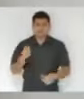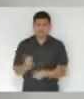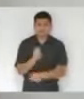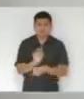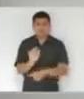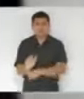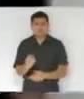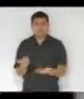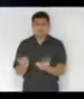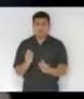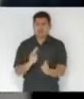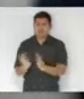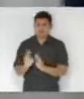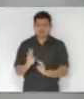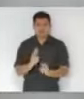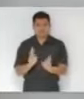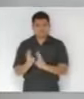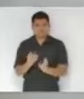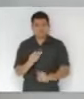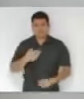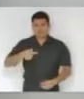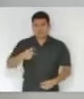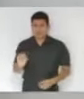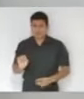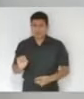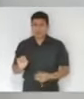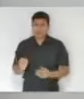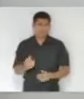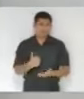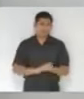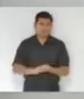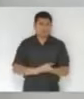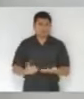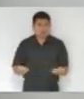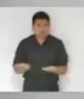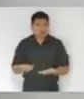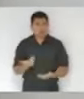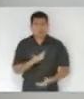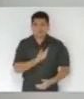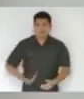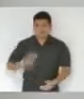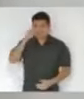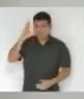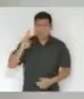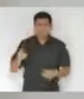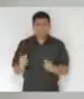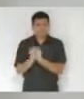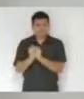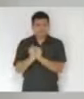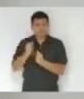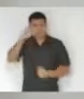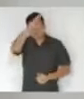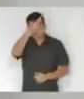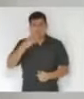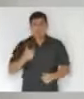sim, o governador Moisés e o presidente Bolsonaro têm o compromisso de entregar a obra, os 4 lotes,